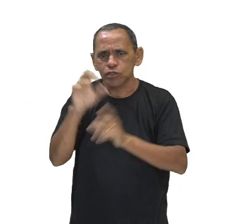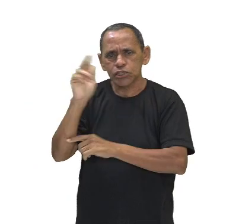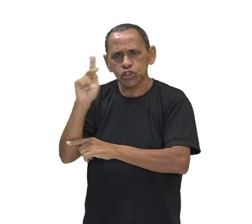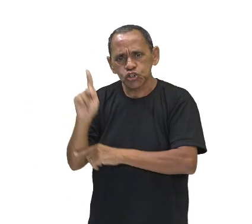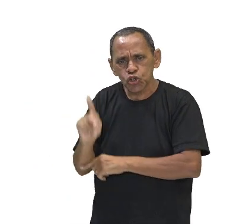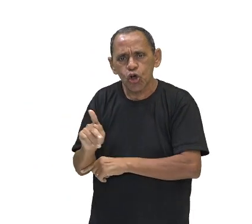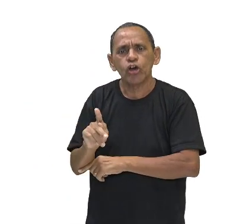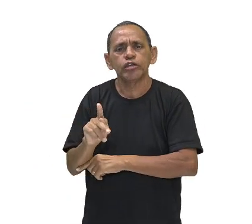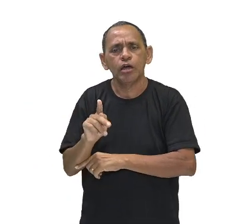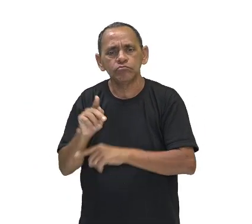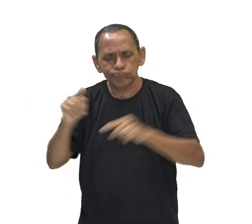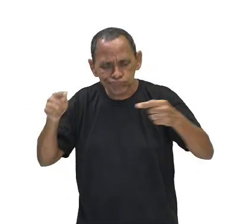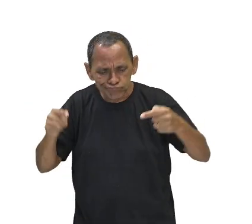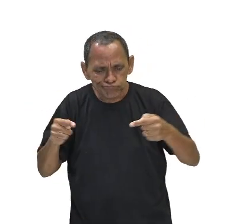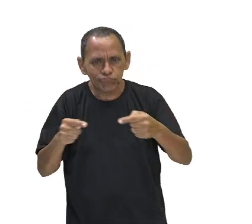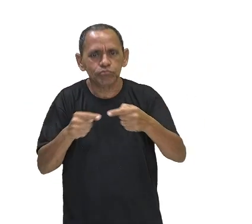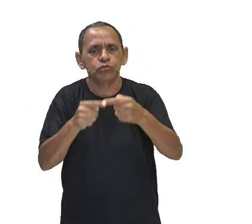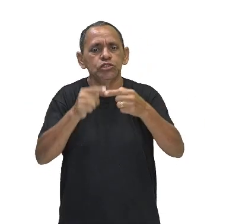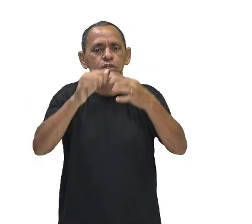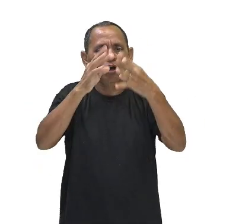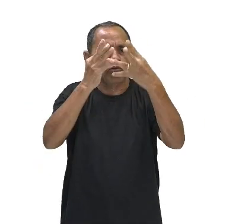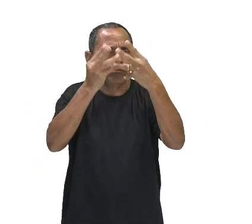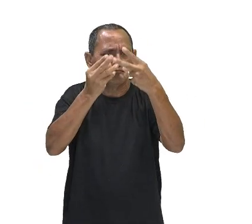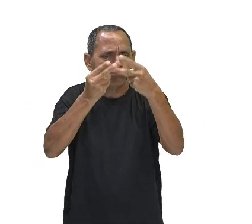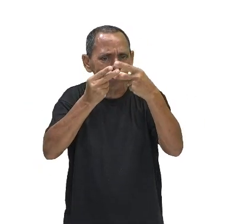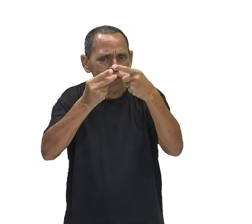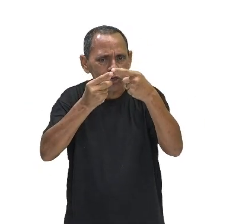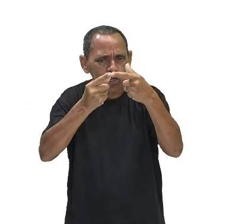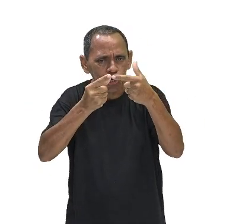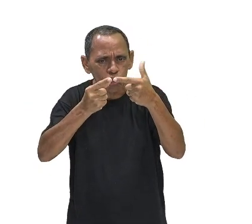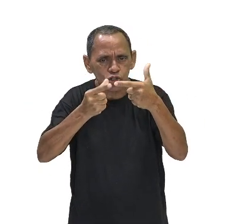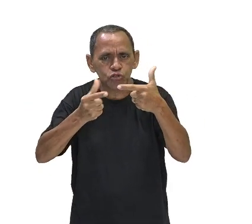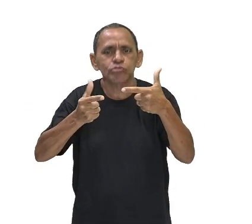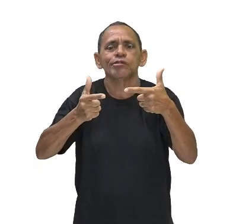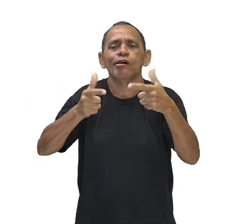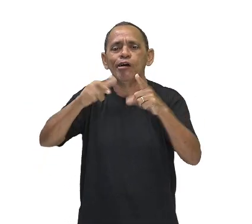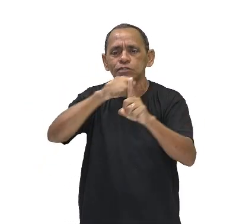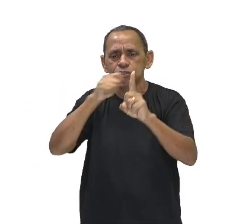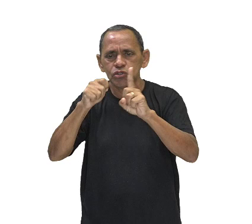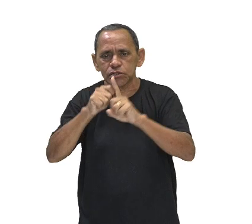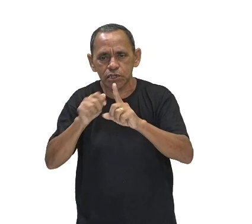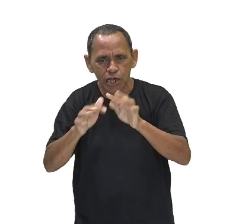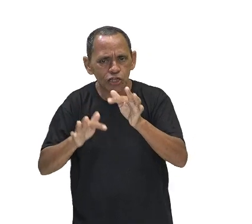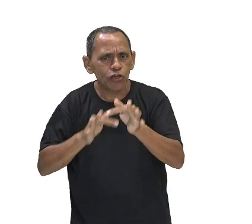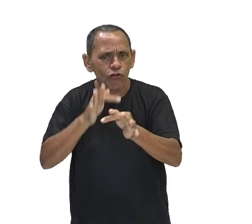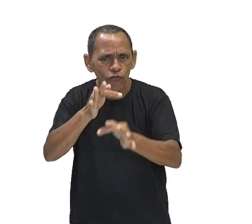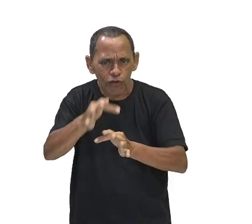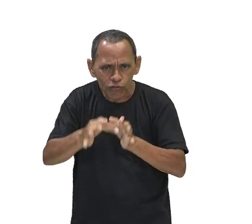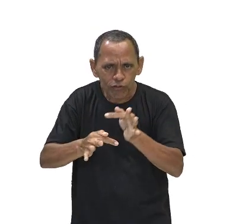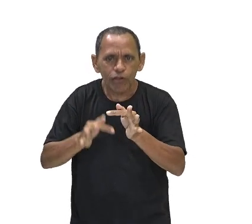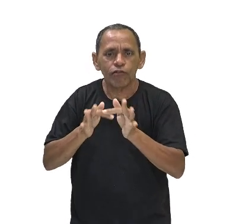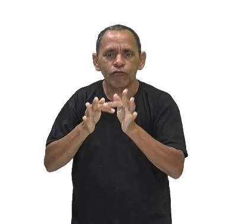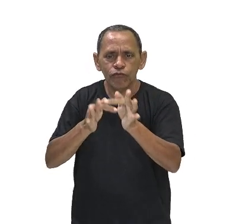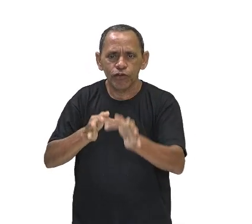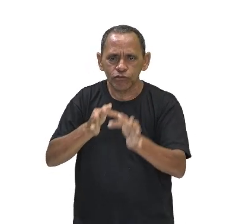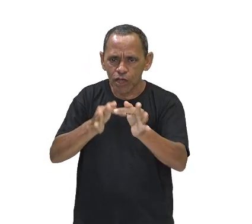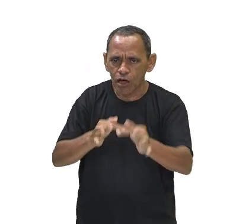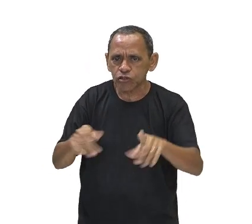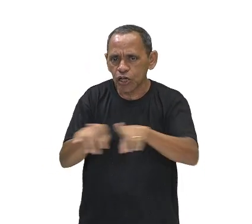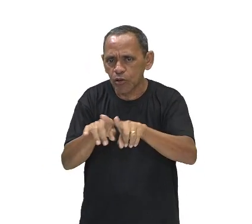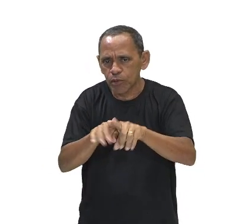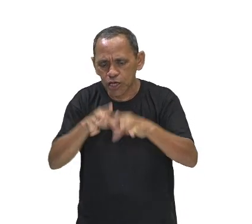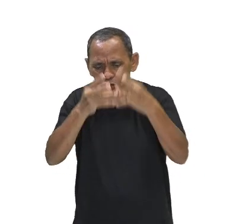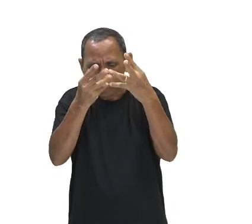com a degradação e desagregação da sociedade feudal. Ela começa a se degradar, a